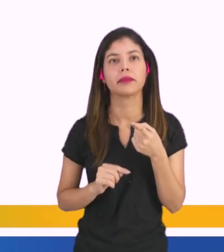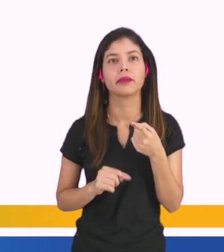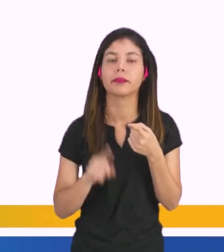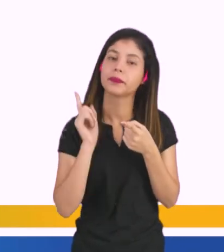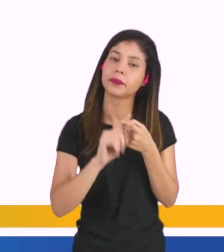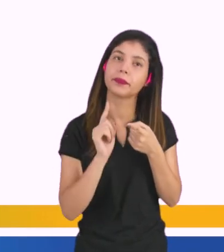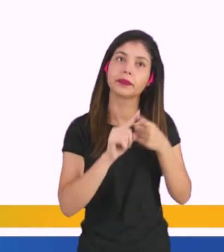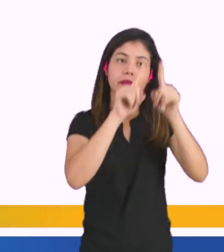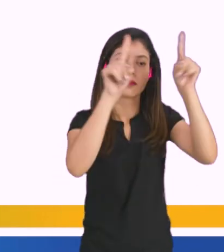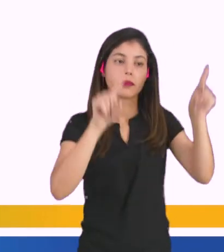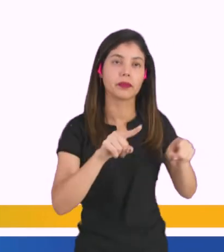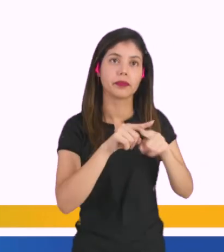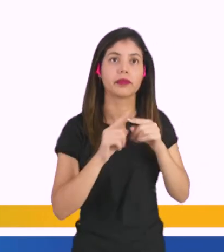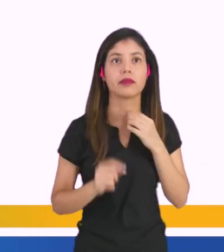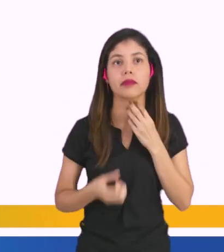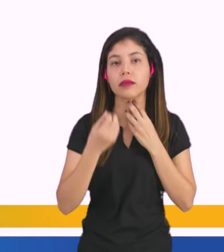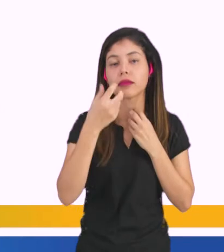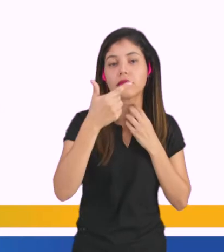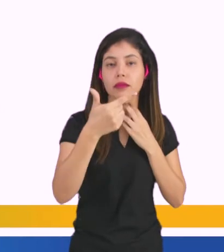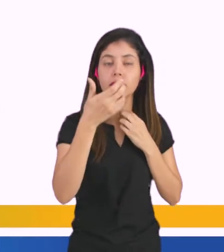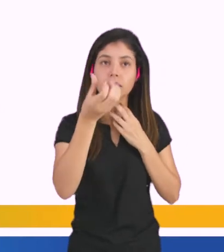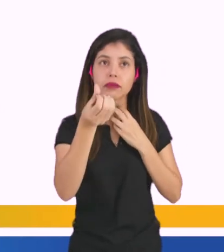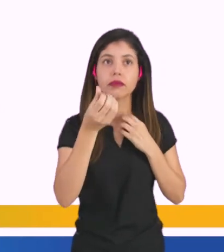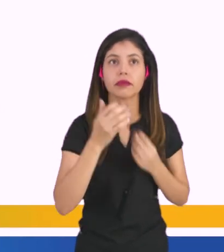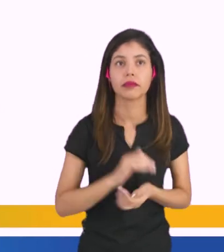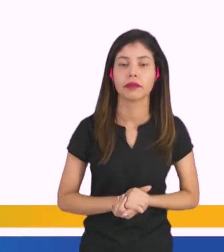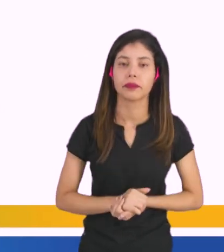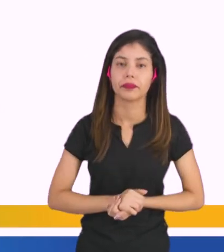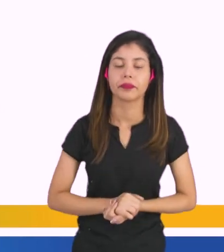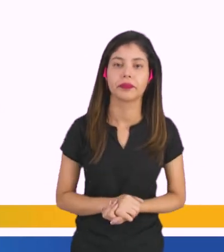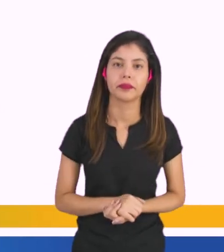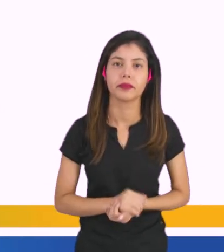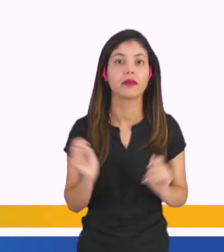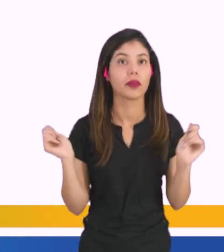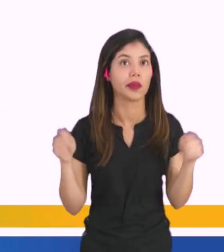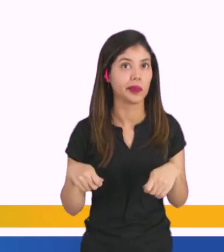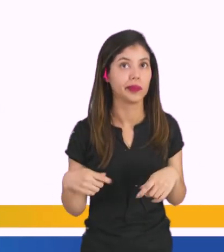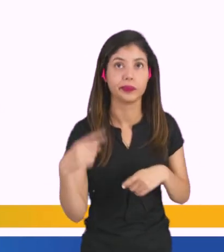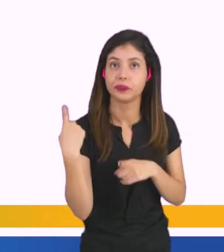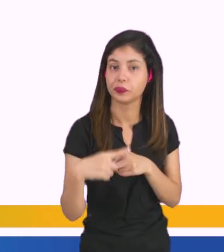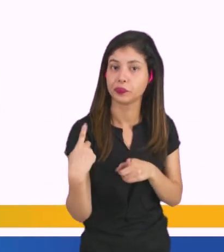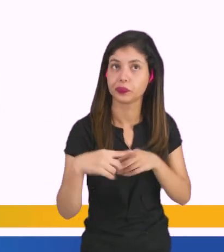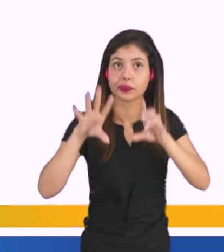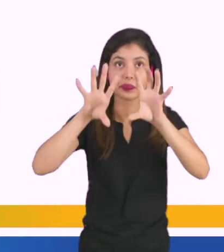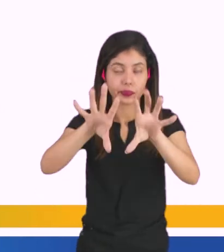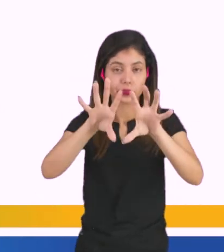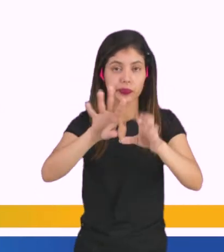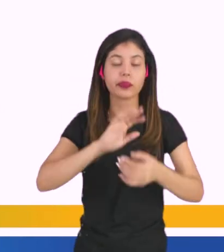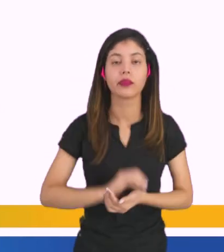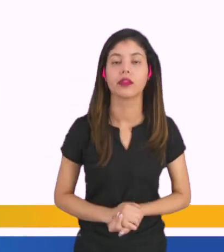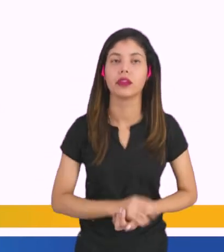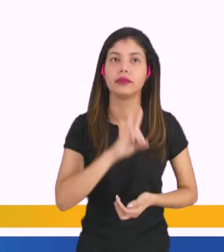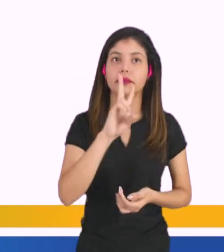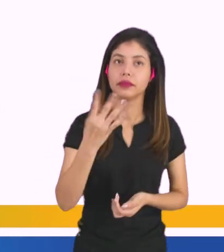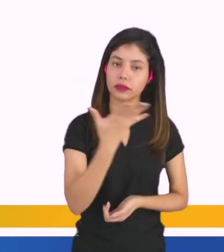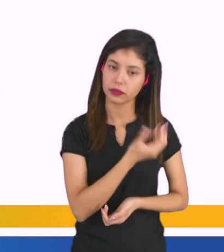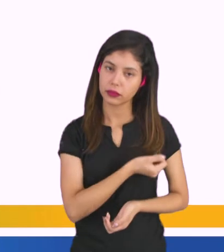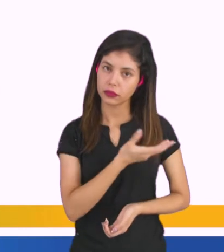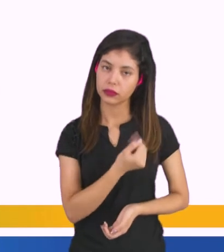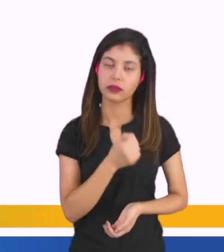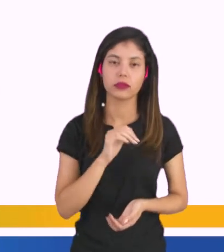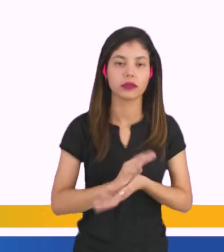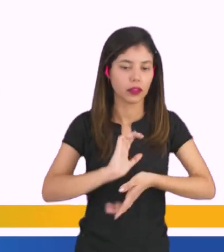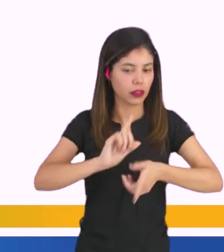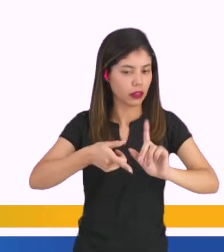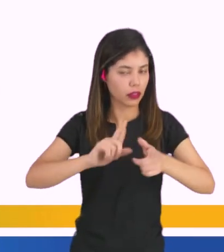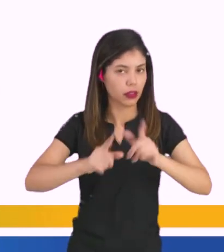primeiro quadrado, nós temos 26 possibilidades. Porque aí nós vamos colocar as